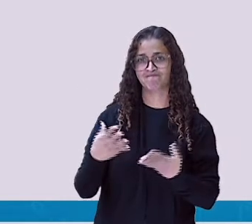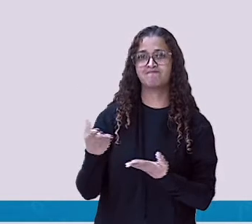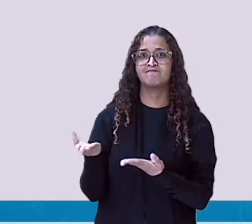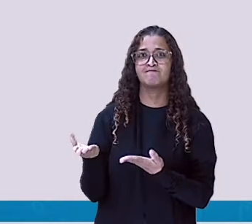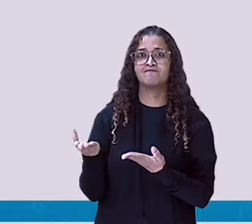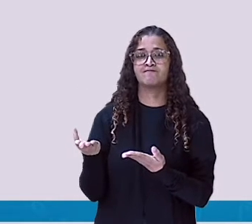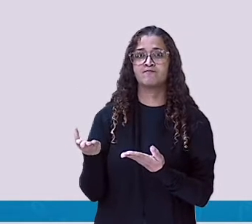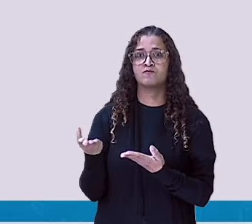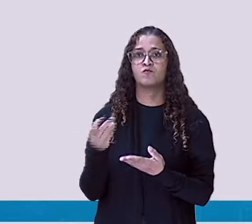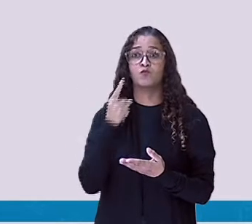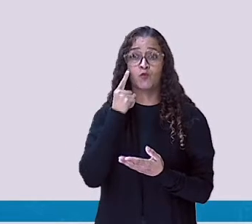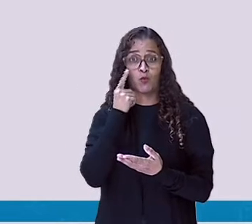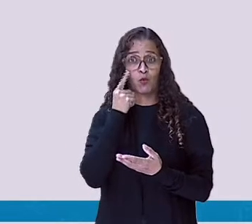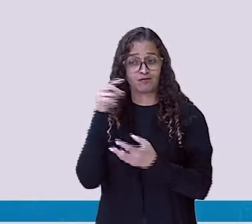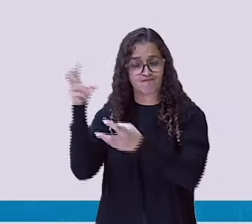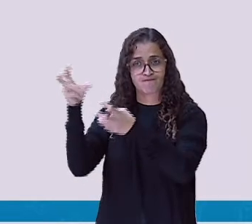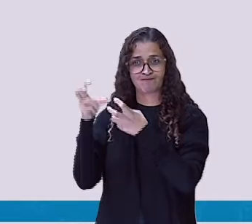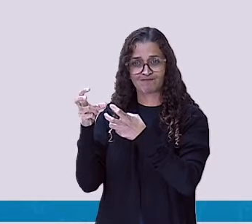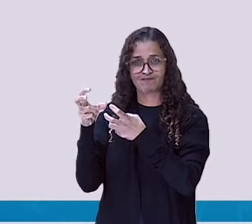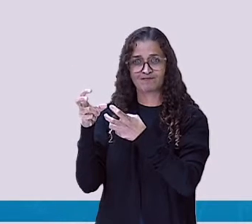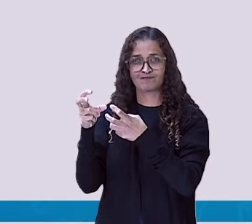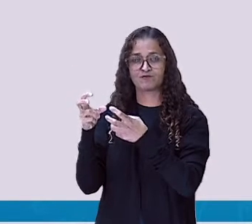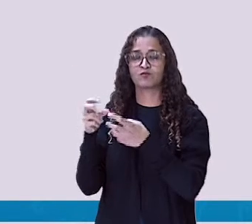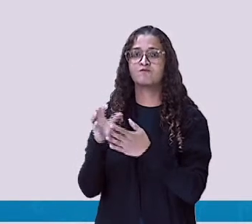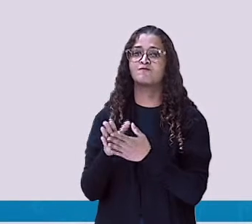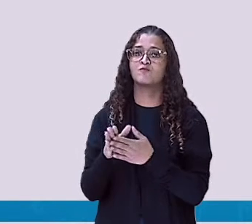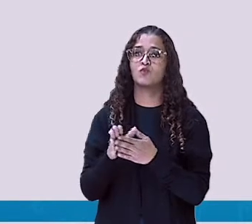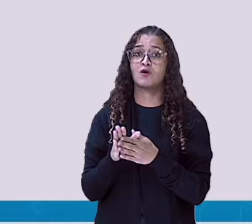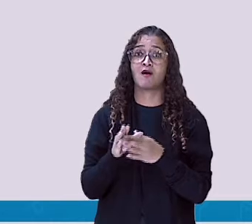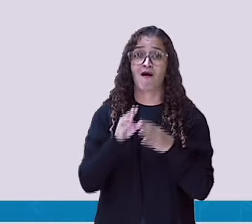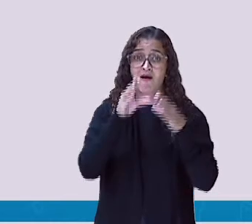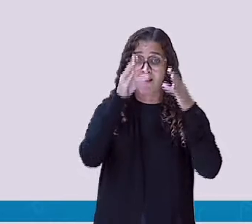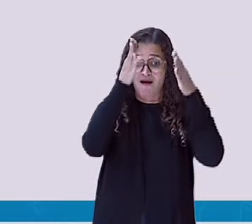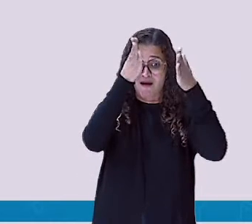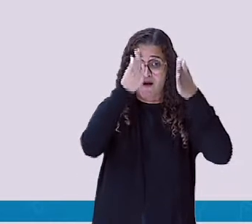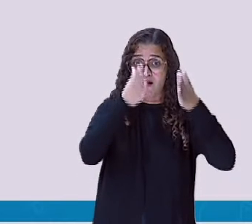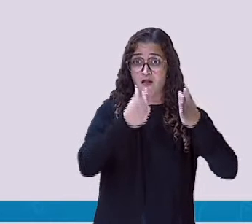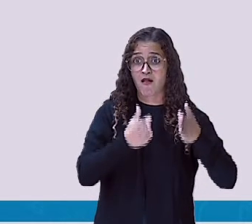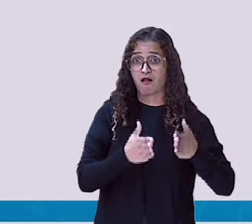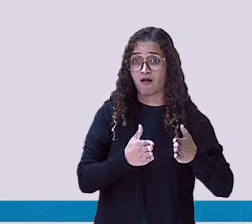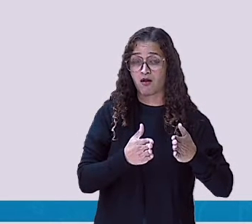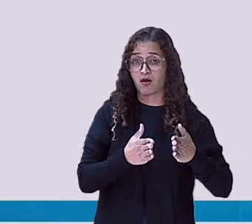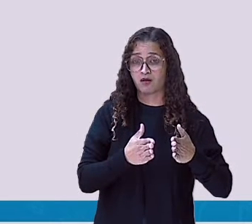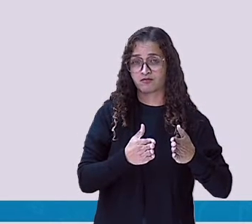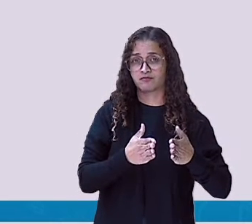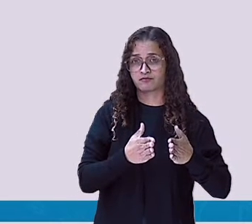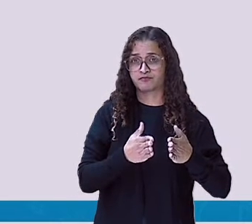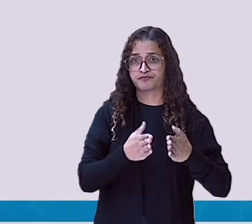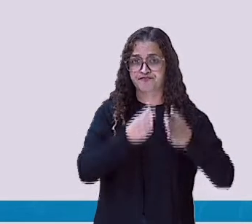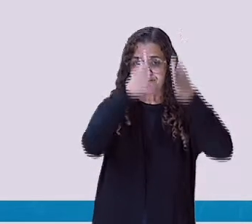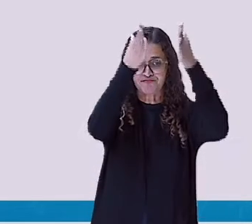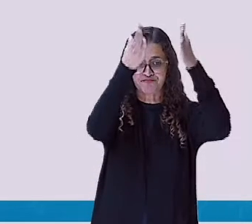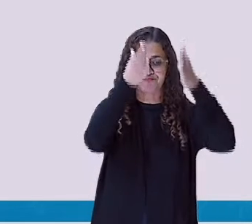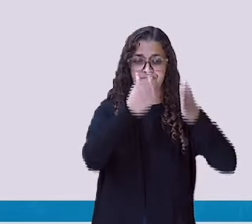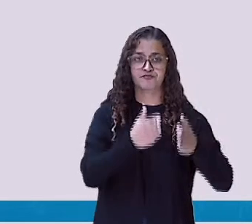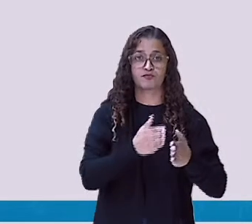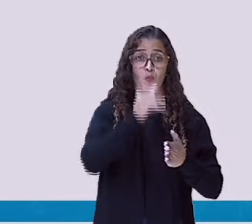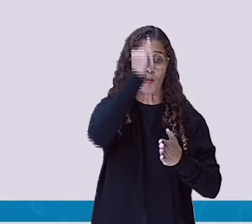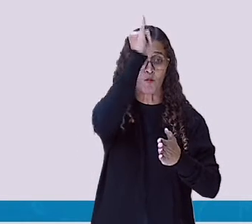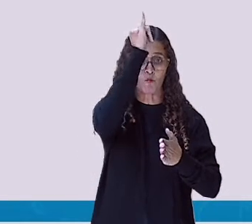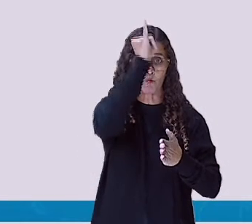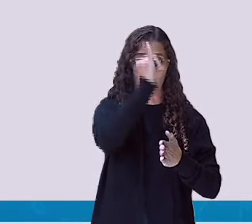Para estar montando um gráfico, nós vamos montar o gráfico aqui de colunas. Então, nós temos uma linha